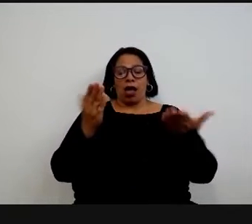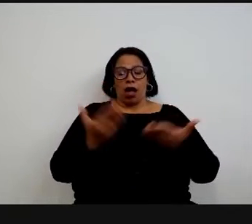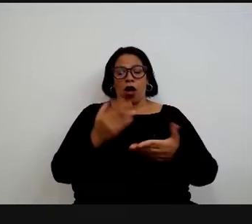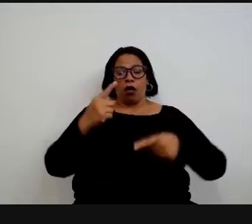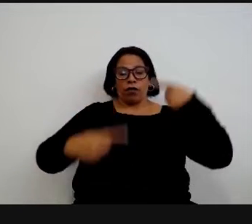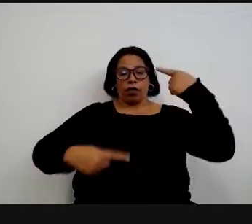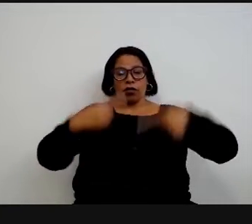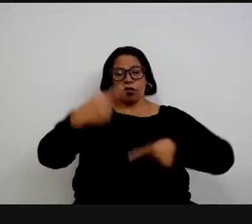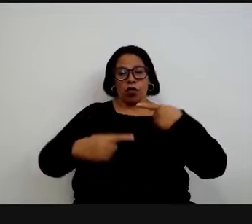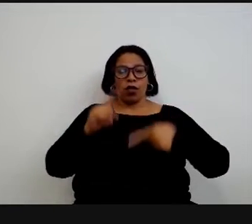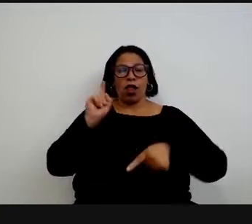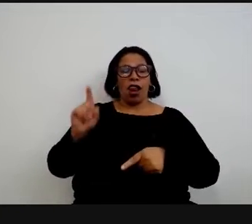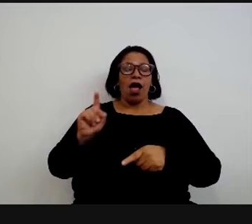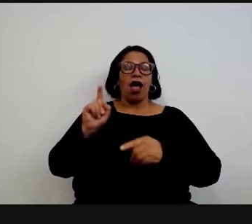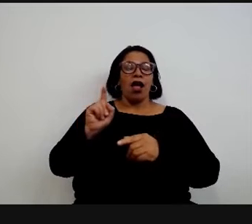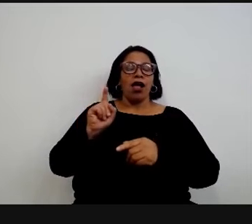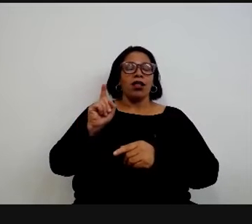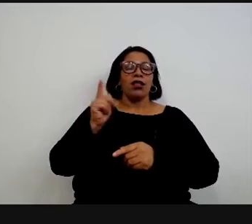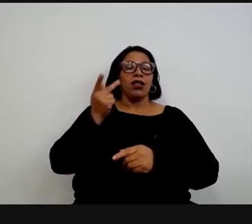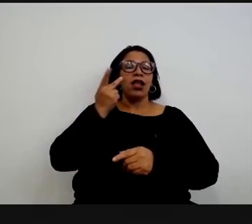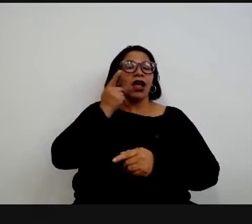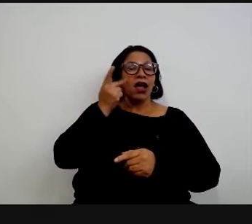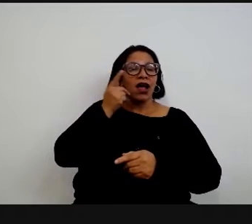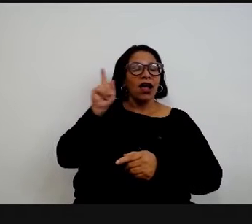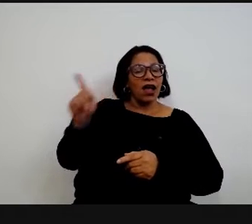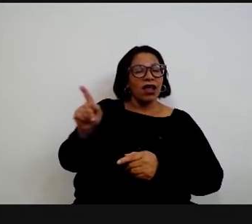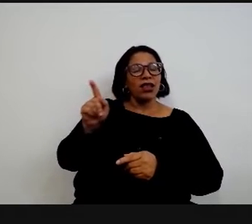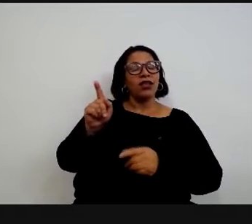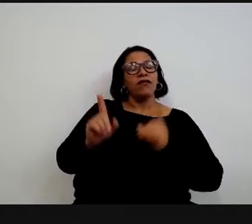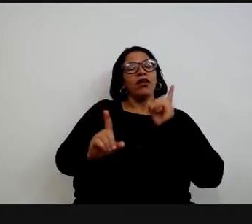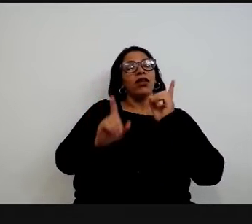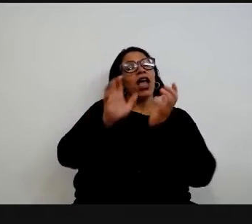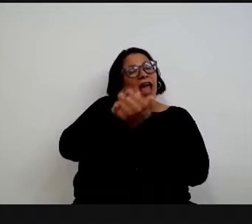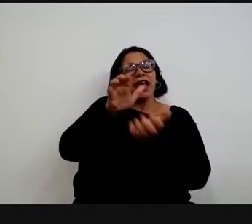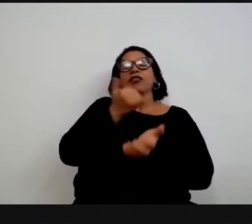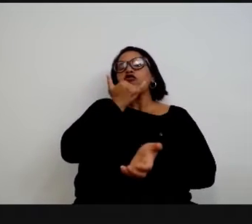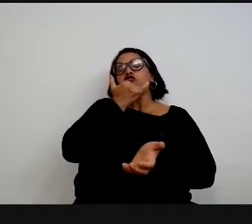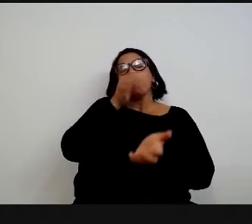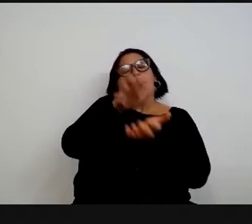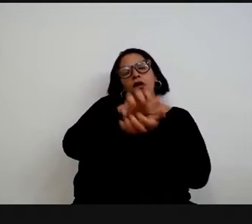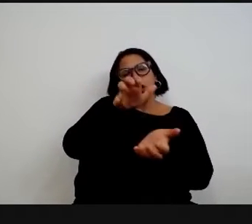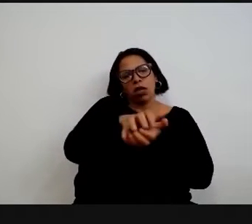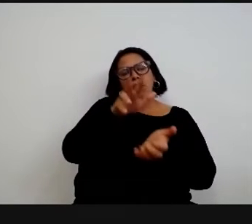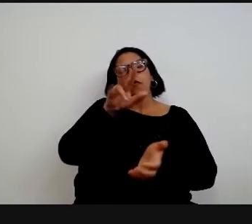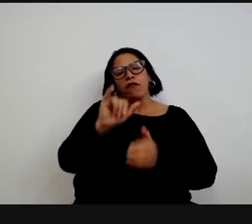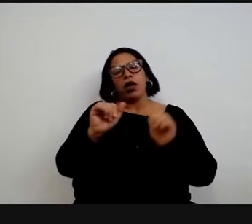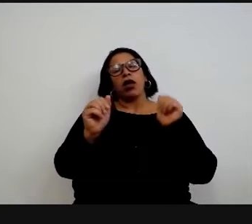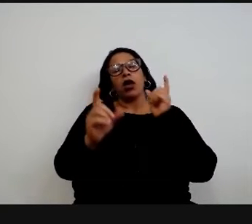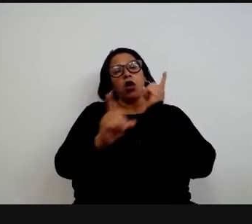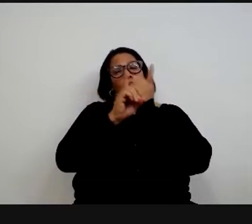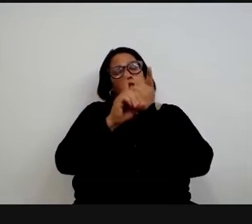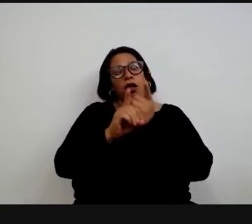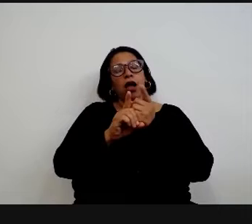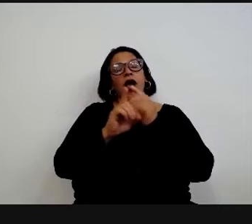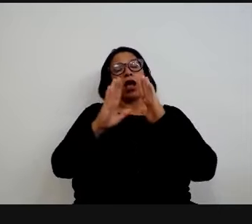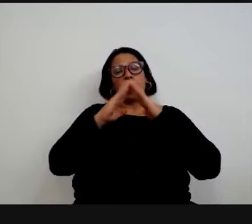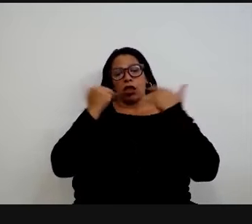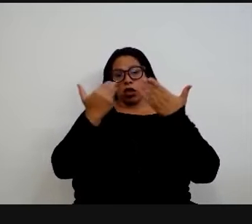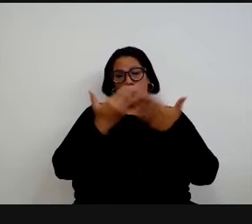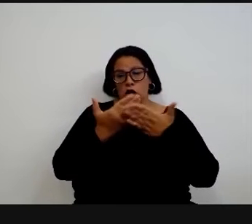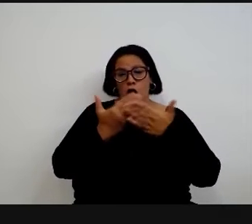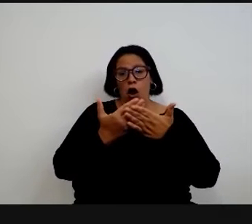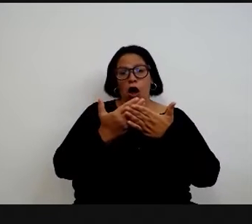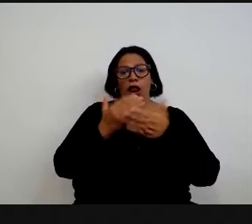discutir agora no Encontro da Bel, lá no Recife, dia 9 de novembro, junto com a UNALI, que é a União Nacional dos